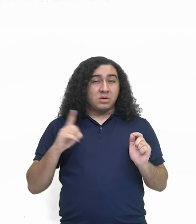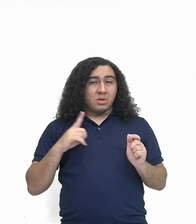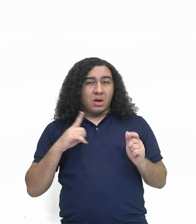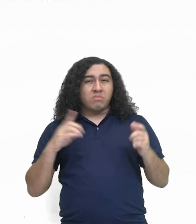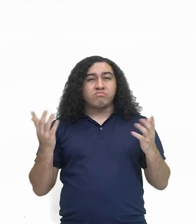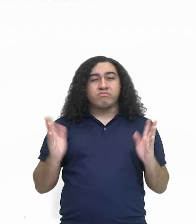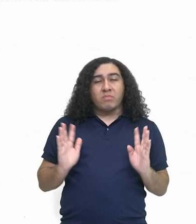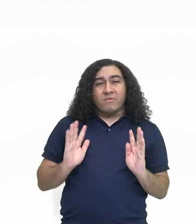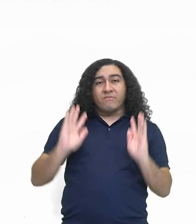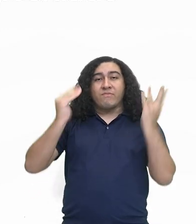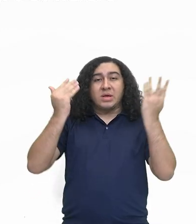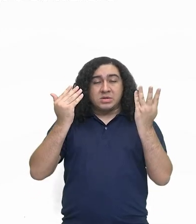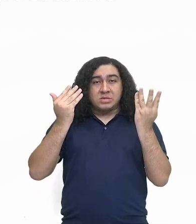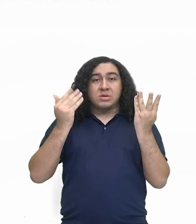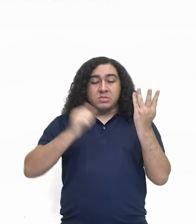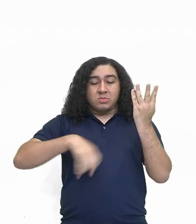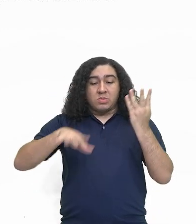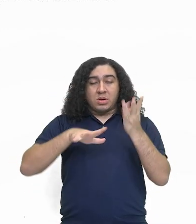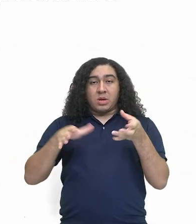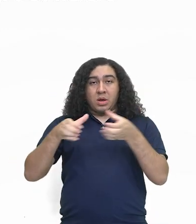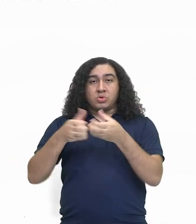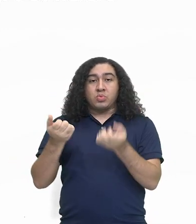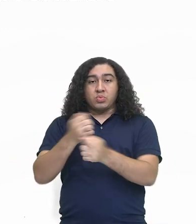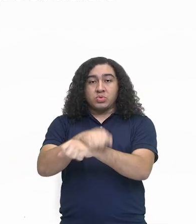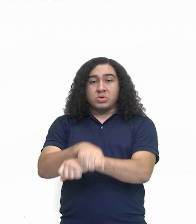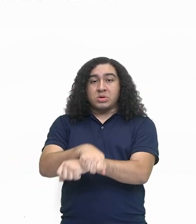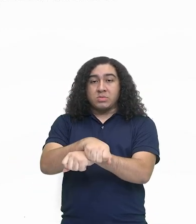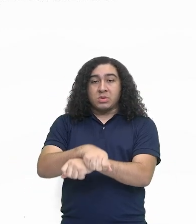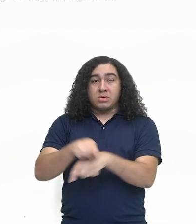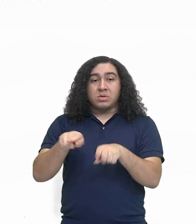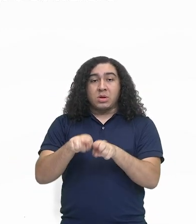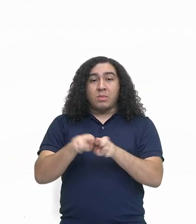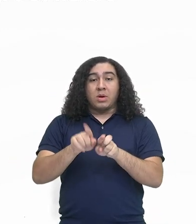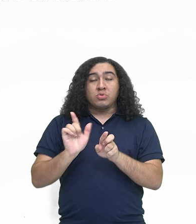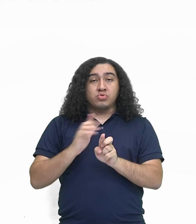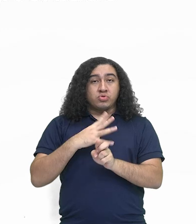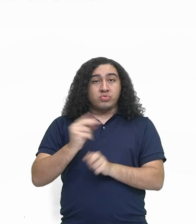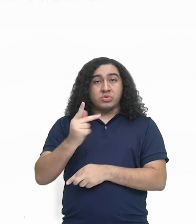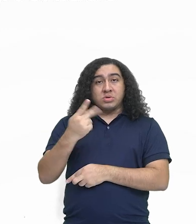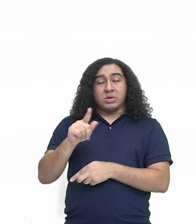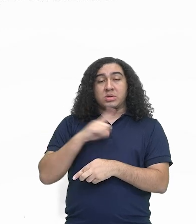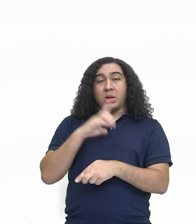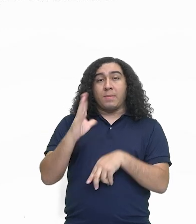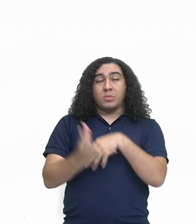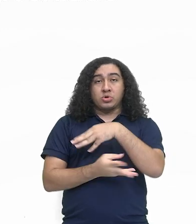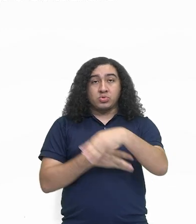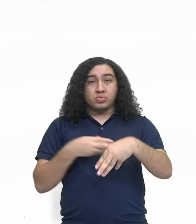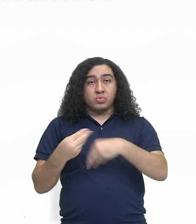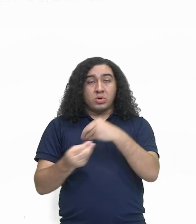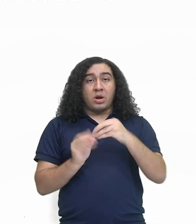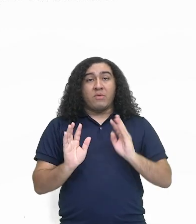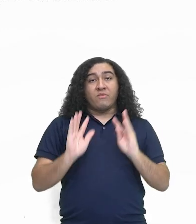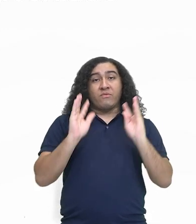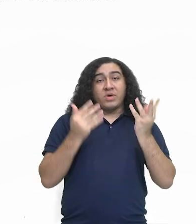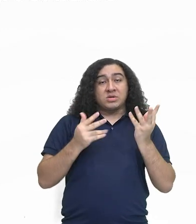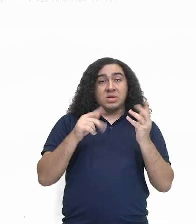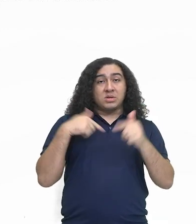os escravizados e seus descendentes, misturando elementos das festas tradicionais portuguesas